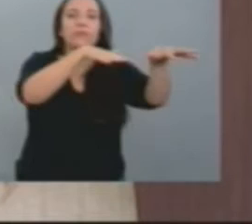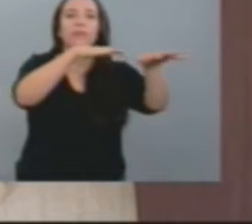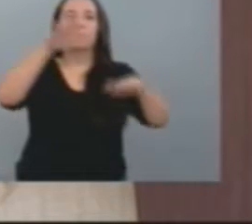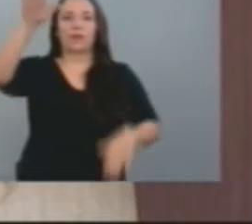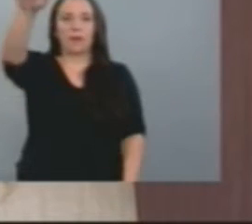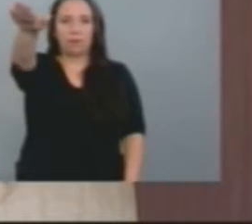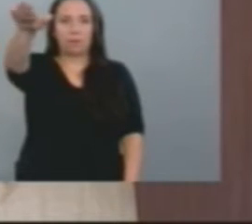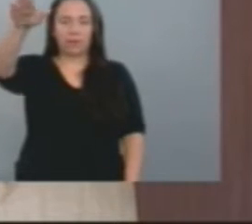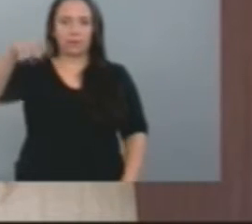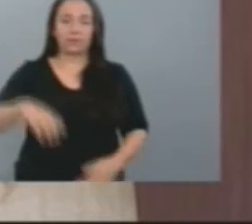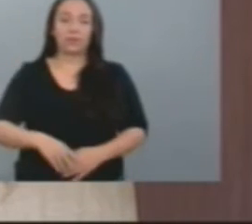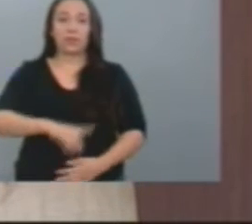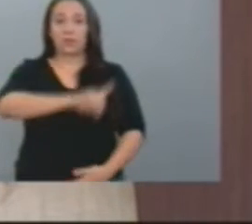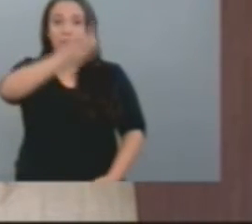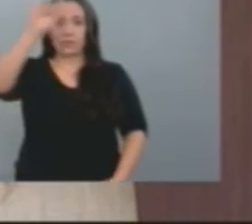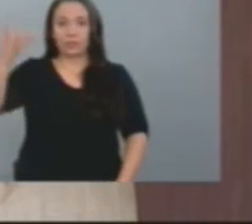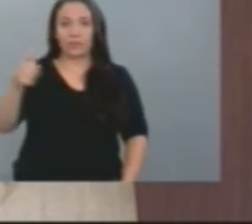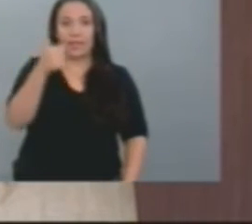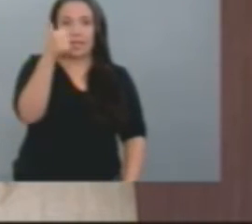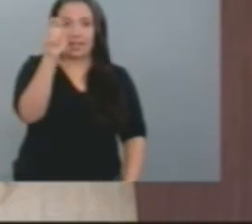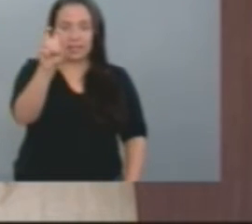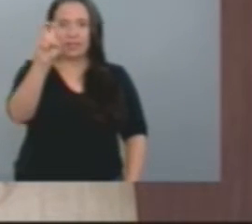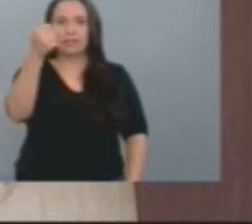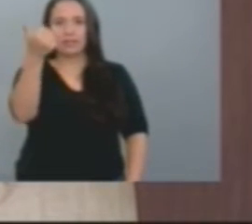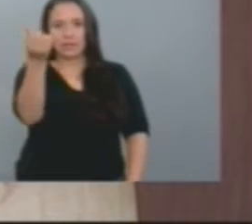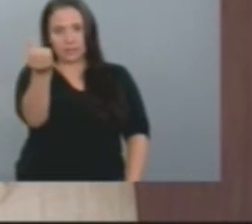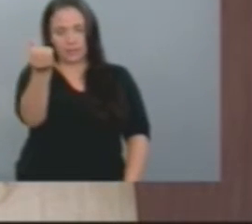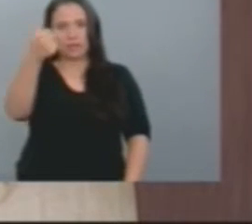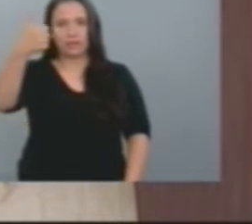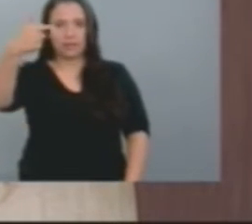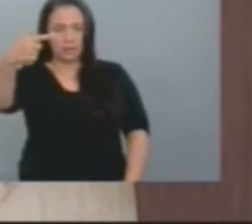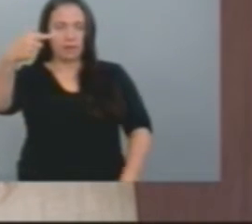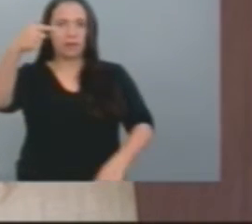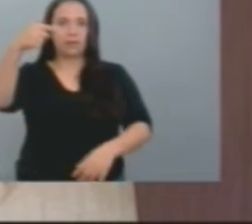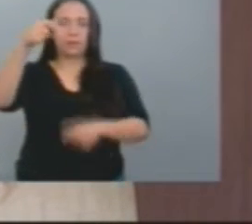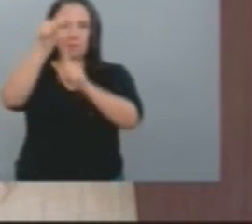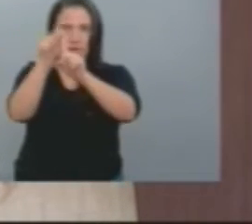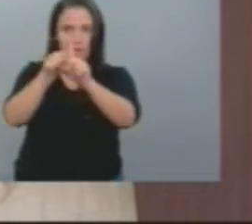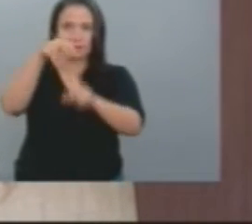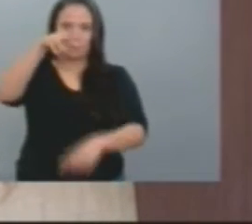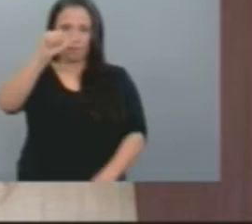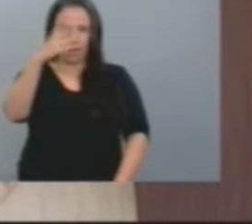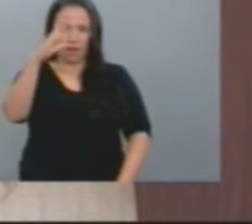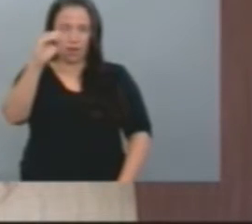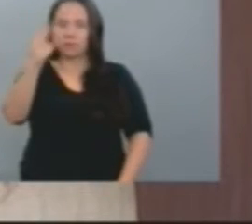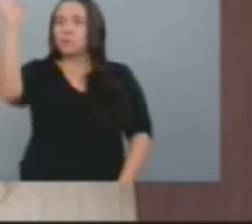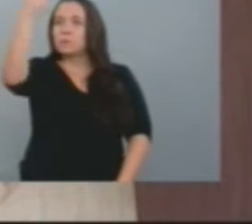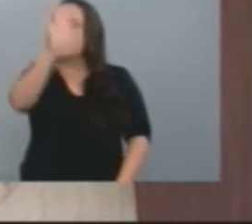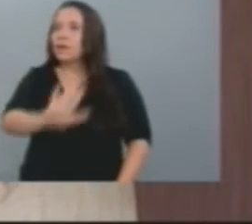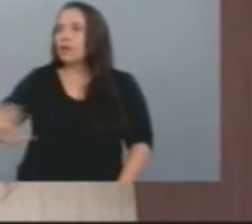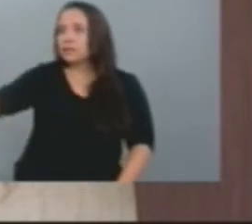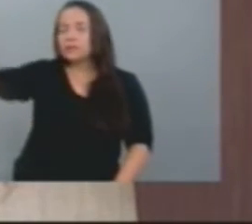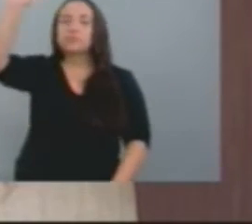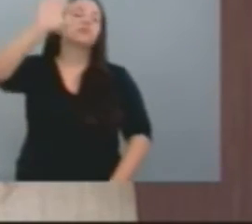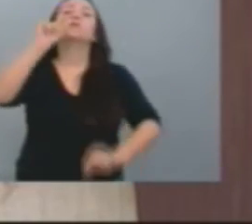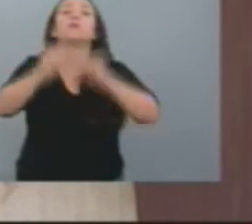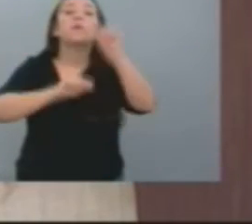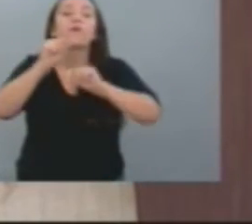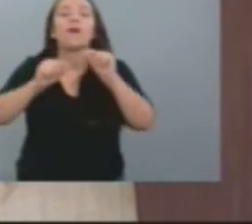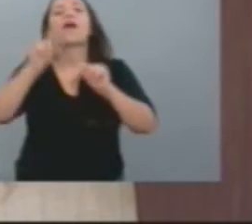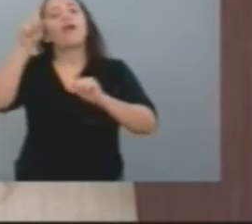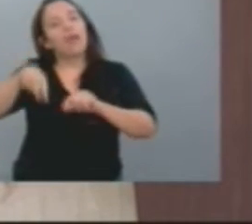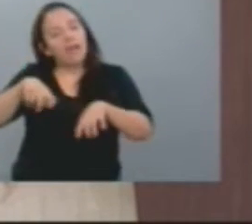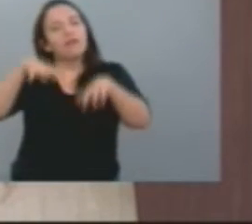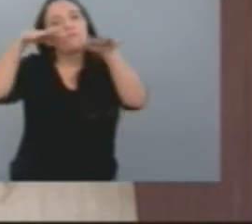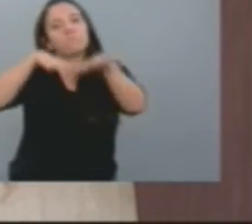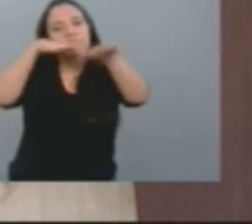inteiro, os dias 15, 16 e 17 de março estão sendo dedicados às